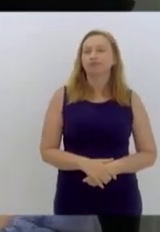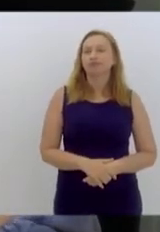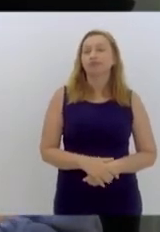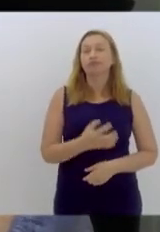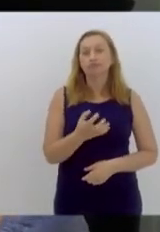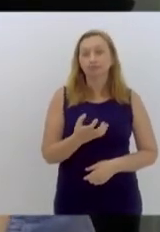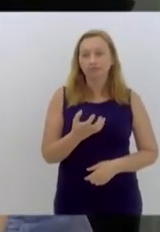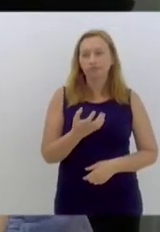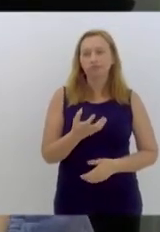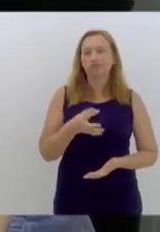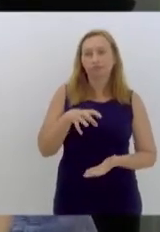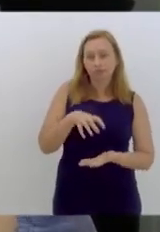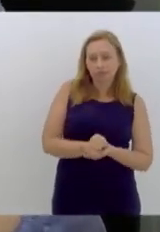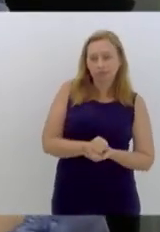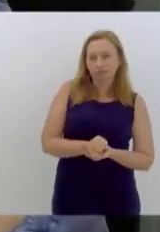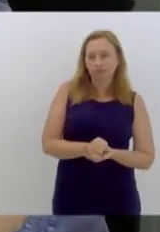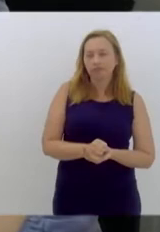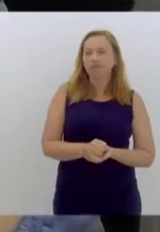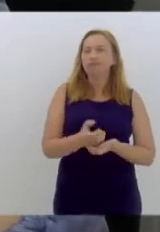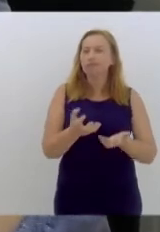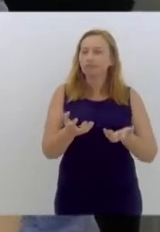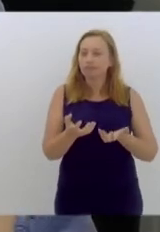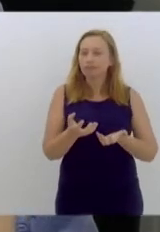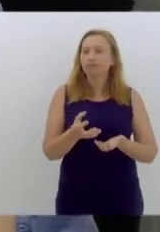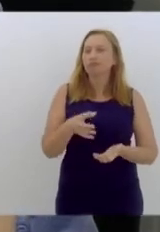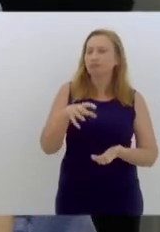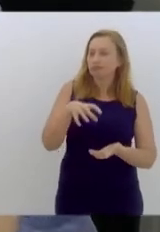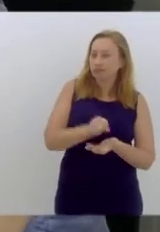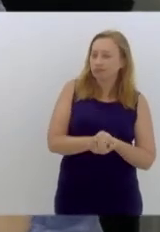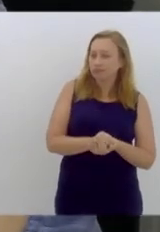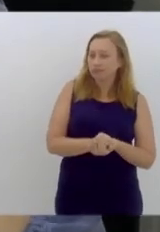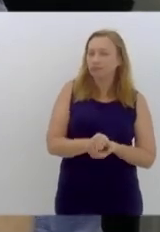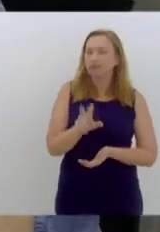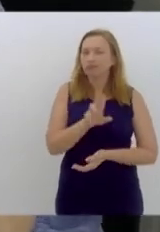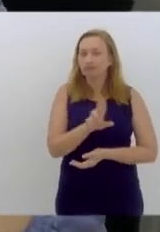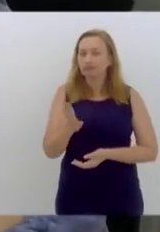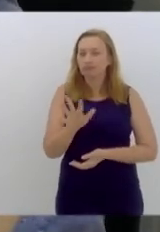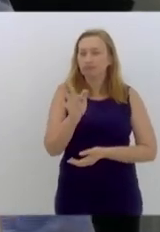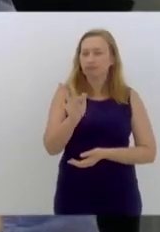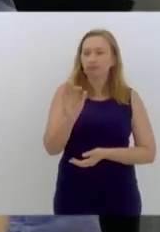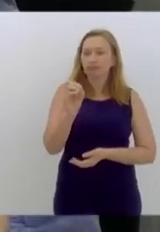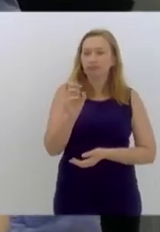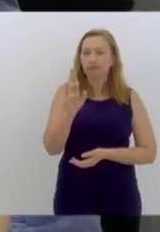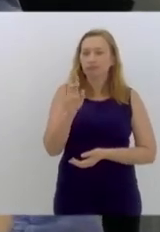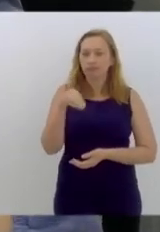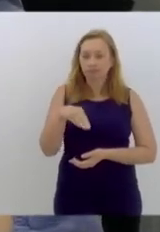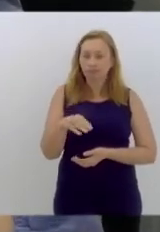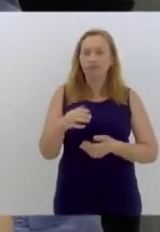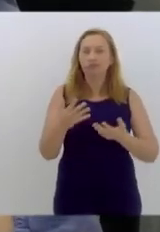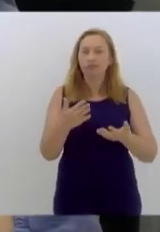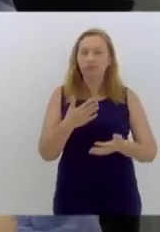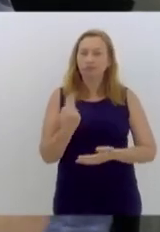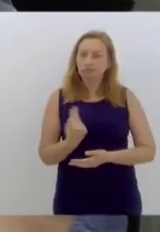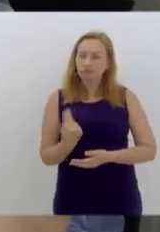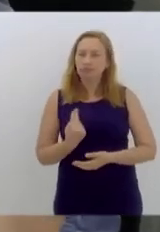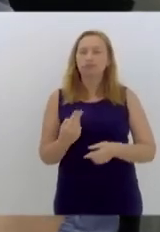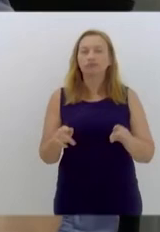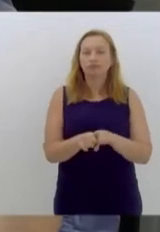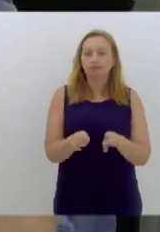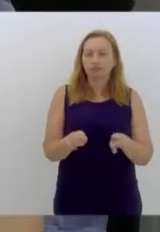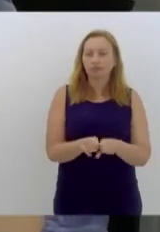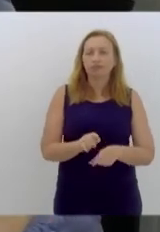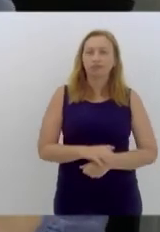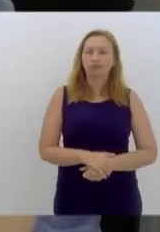quero fazer esse registro. Quero fazer o registro em nome do fórum, mas em meu nome também pessoal,